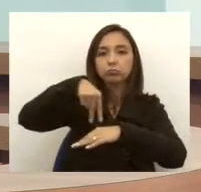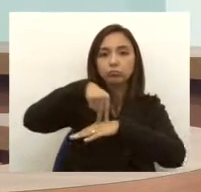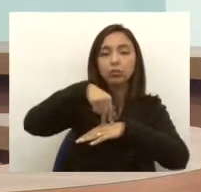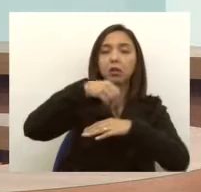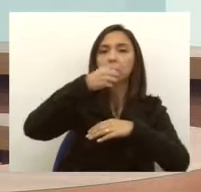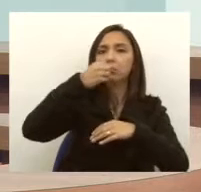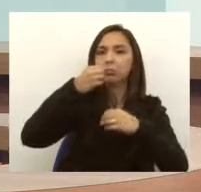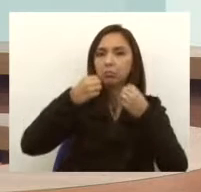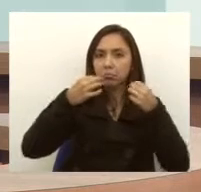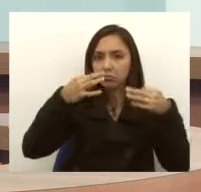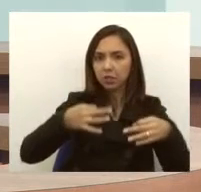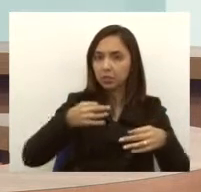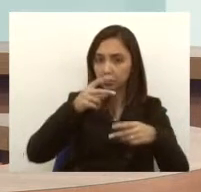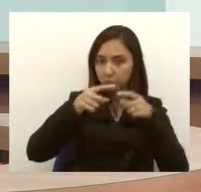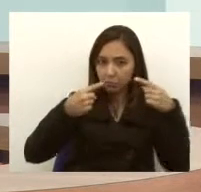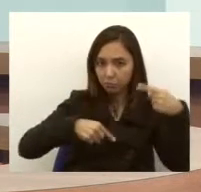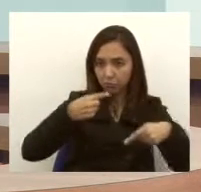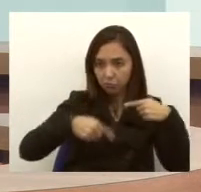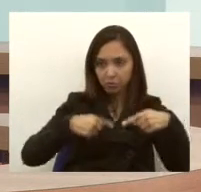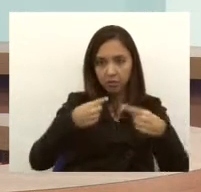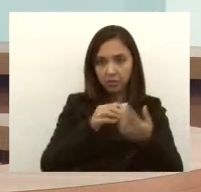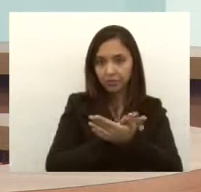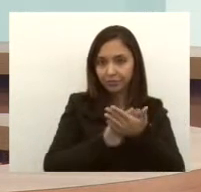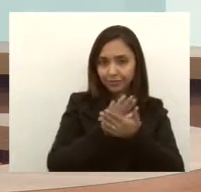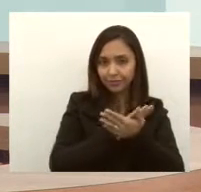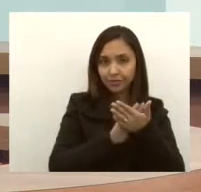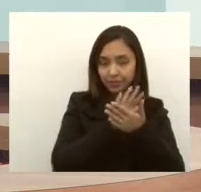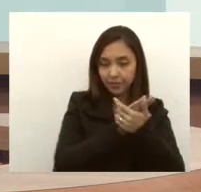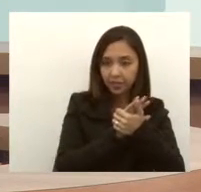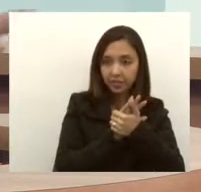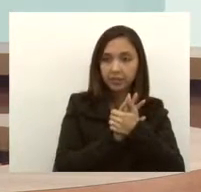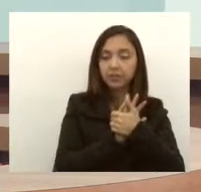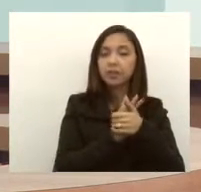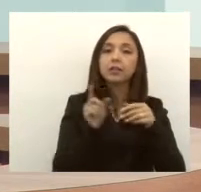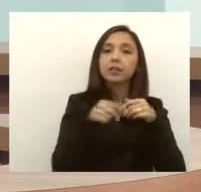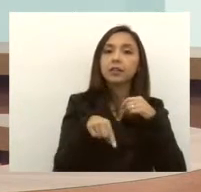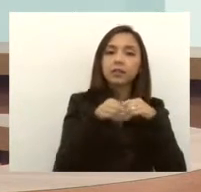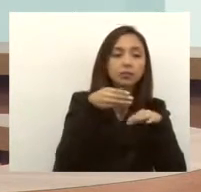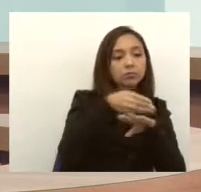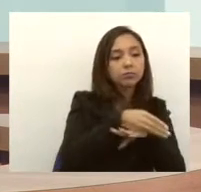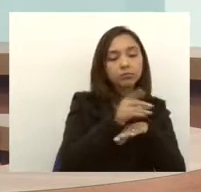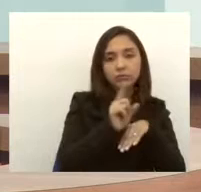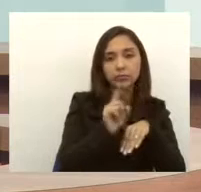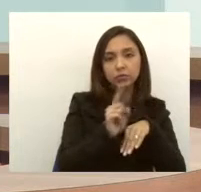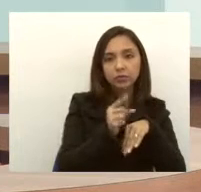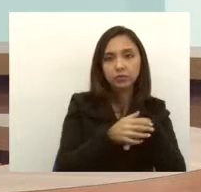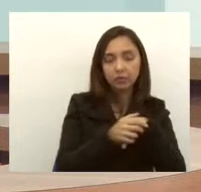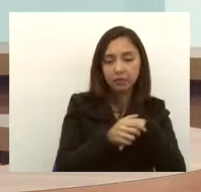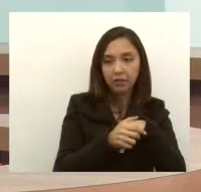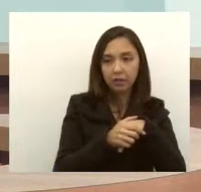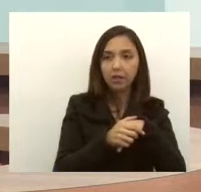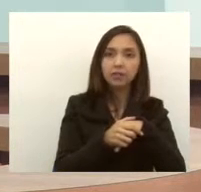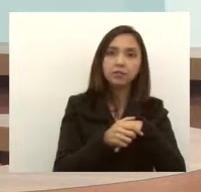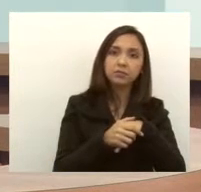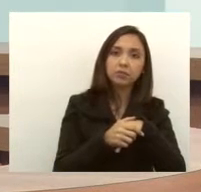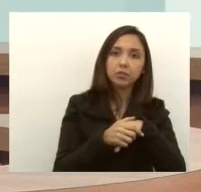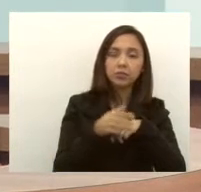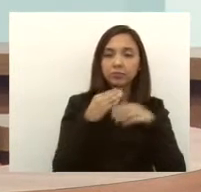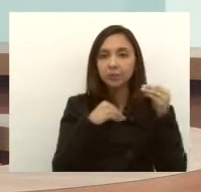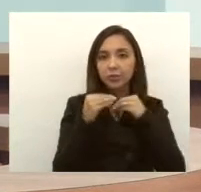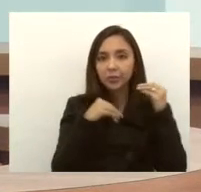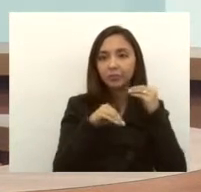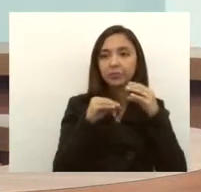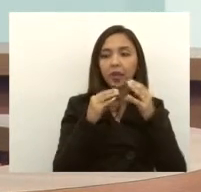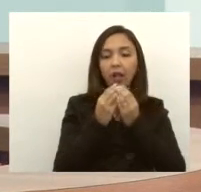não for nenhum político, viu, vereador Heleno, de outro partido, né? Ele não for lá para comer uma tapioca, lá uma